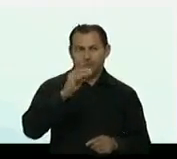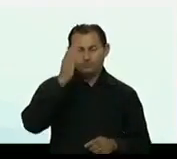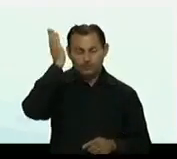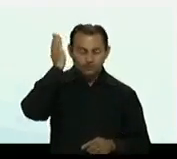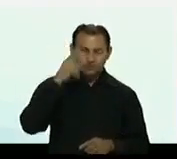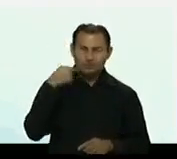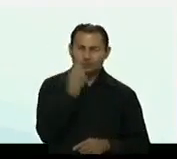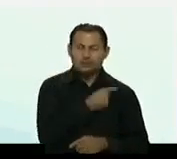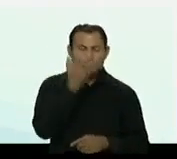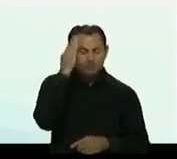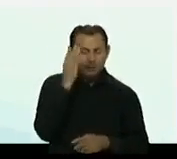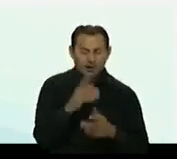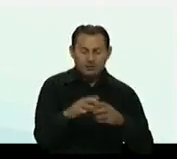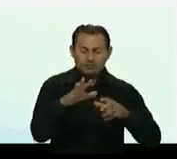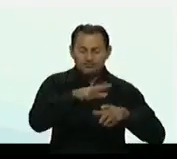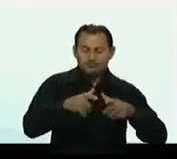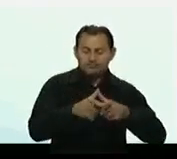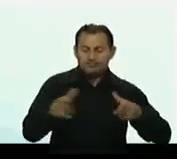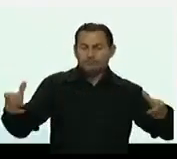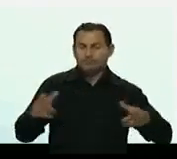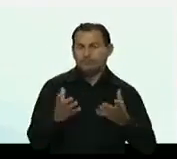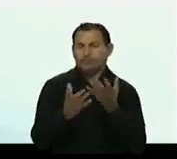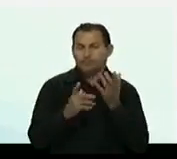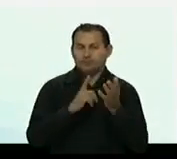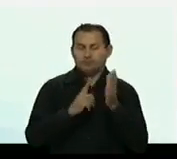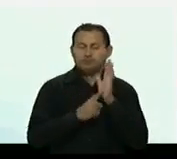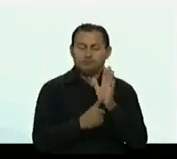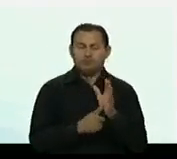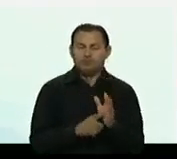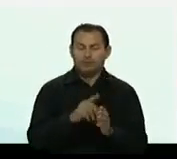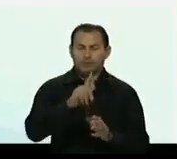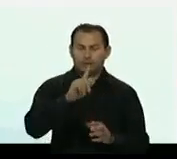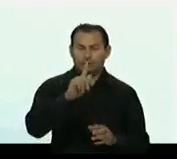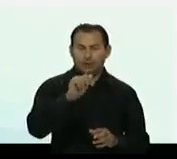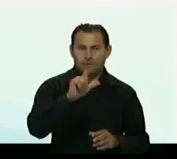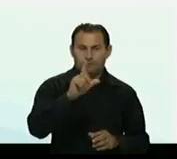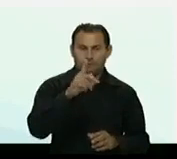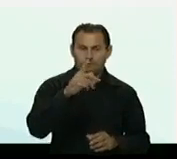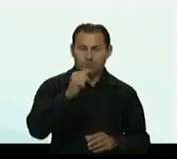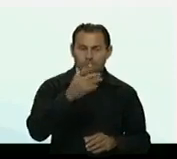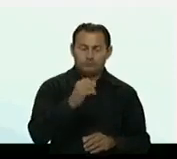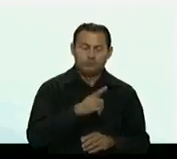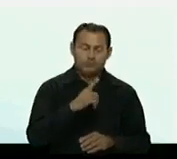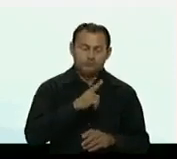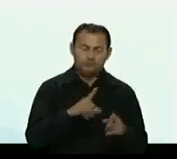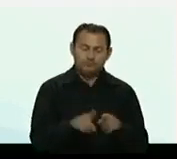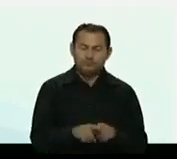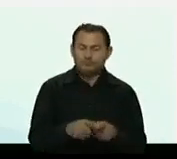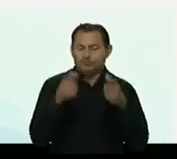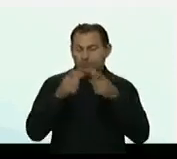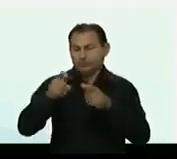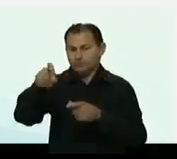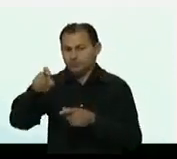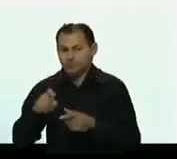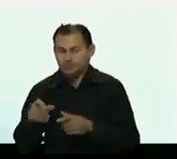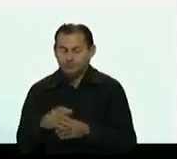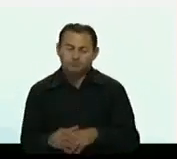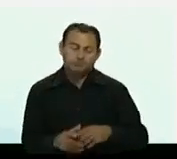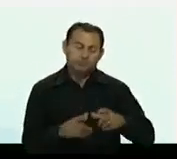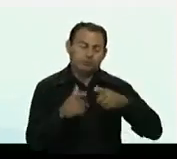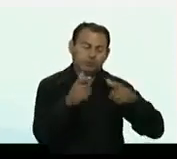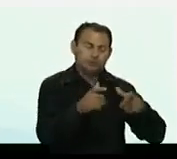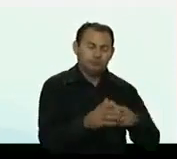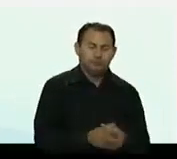área máxima. Nós temos a seguinte representação do galpão. Nós temos aqui um lado X e um